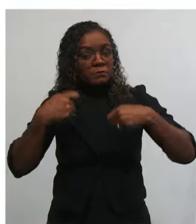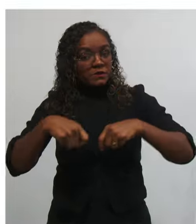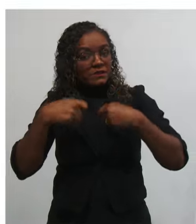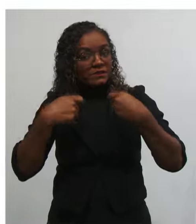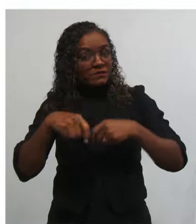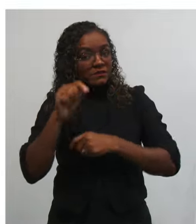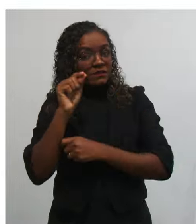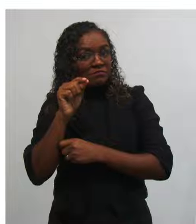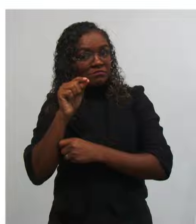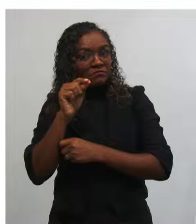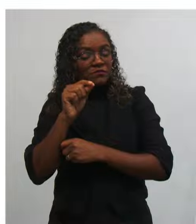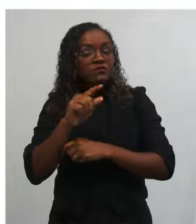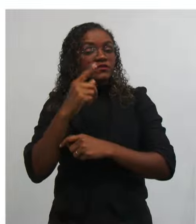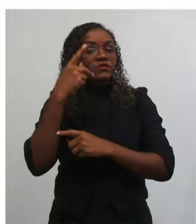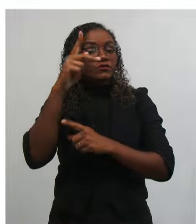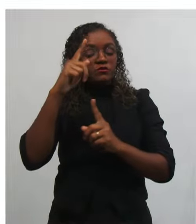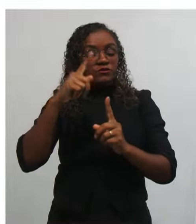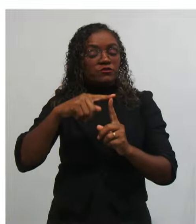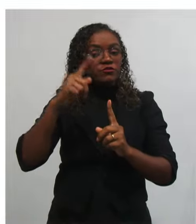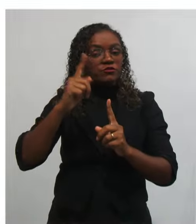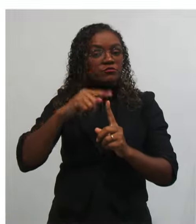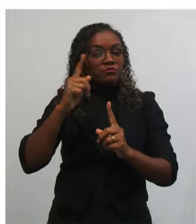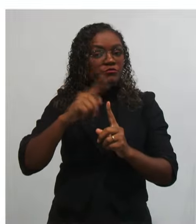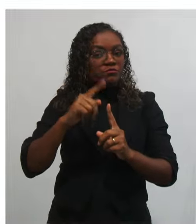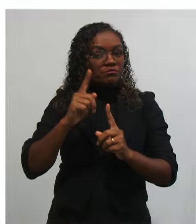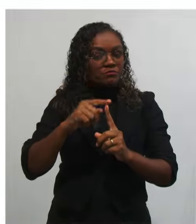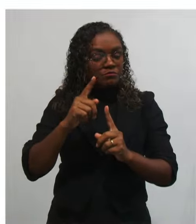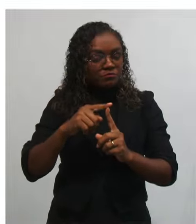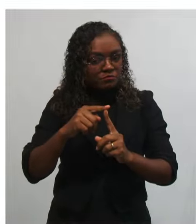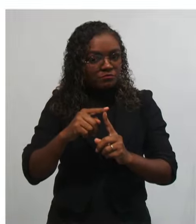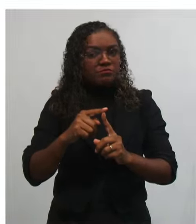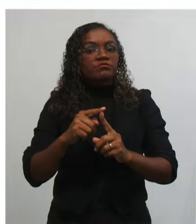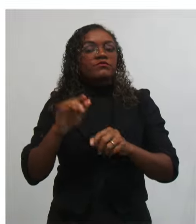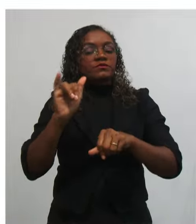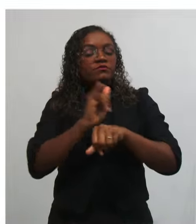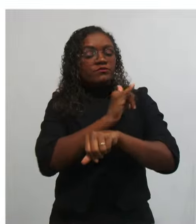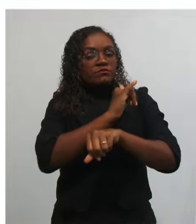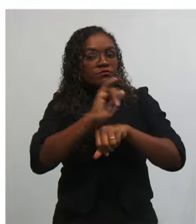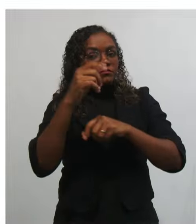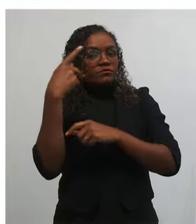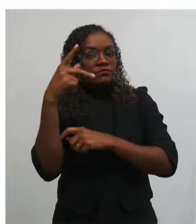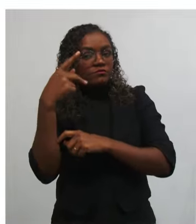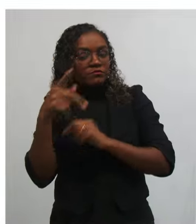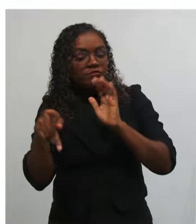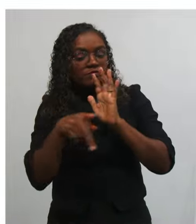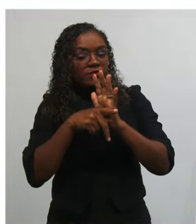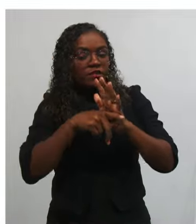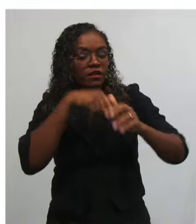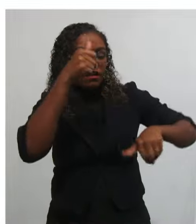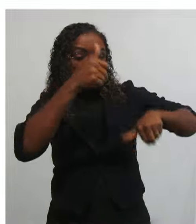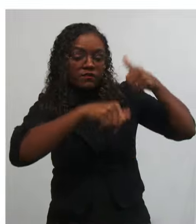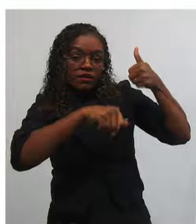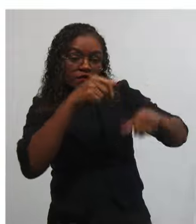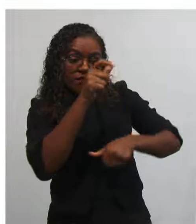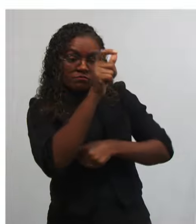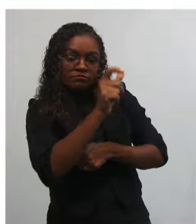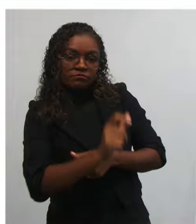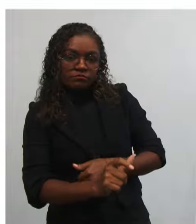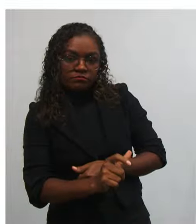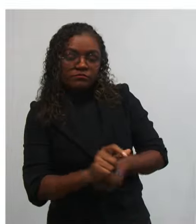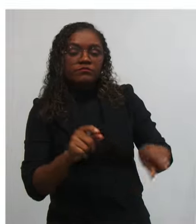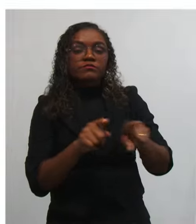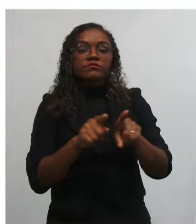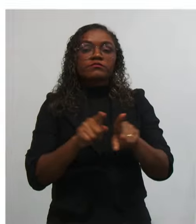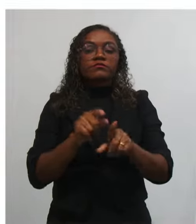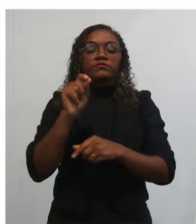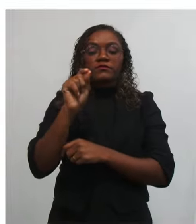sobre os nossos instrumentos de de coleta de dados os nossos instrumentos que usamos para avaliar também é hora de pensar